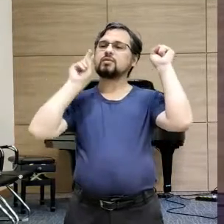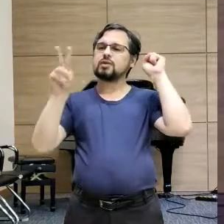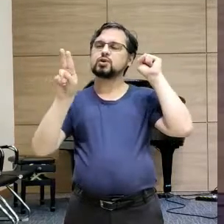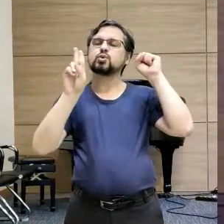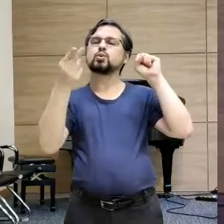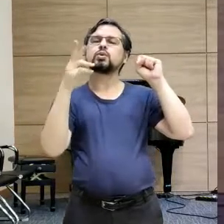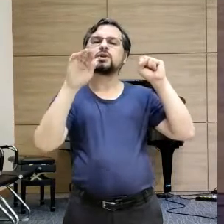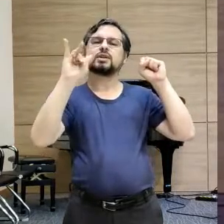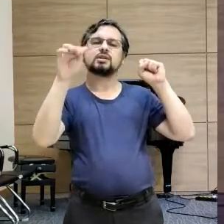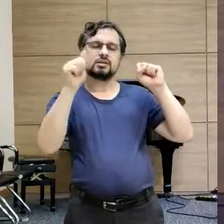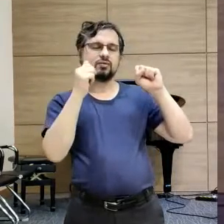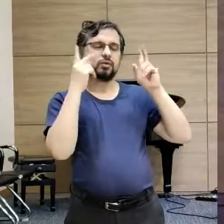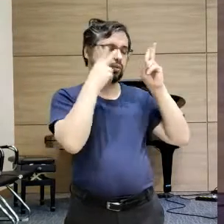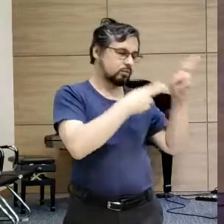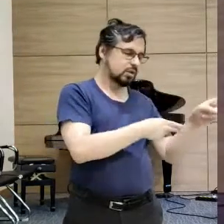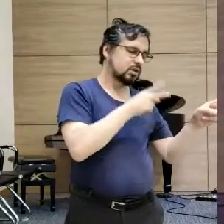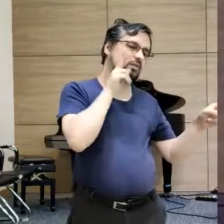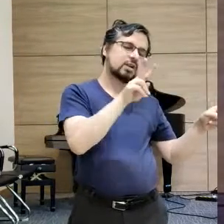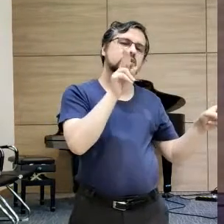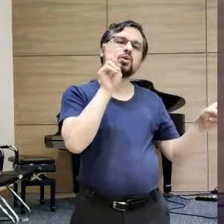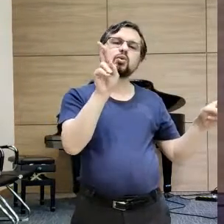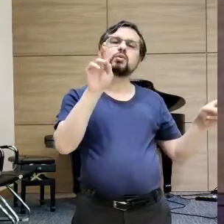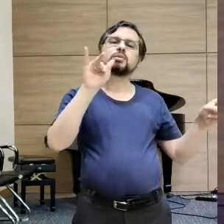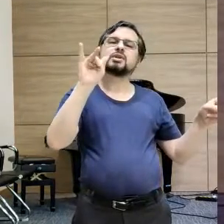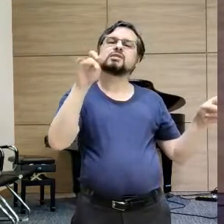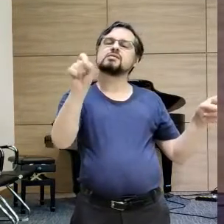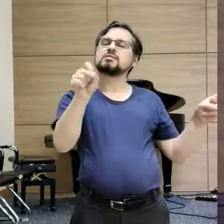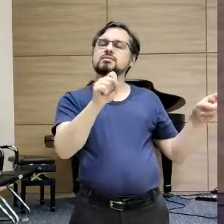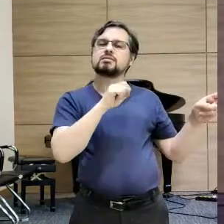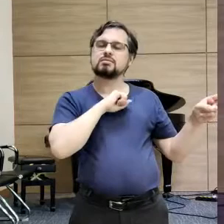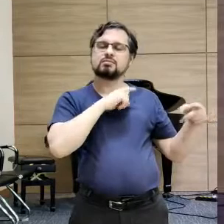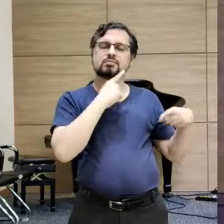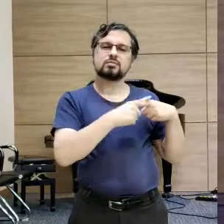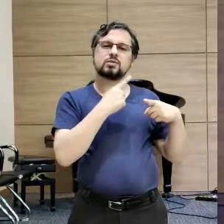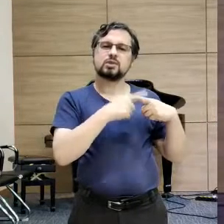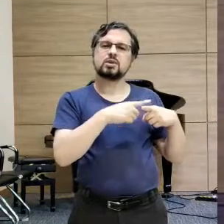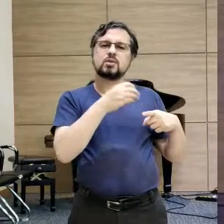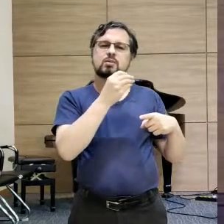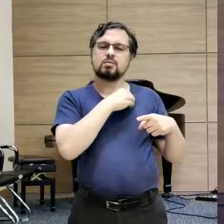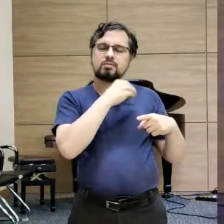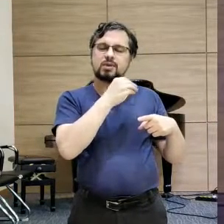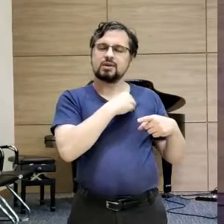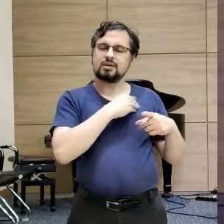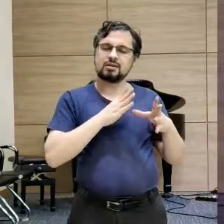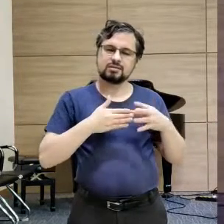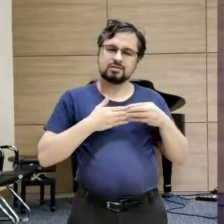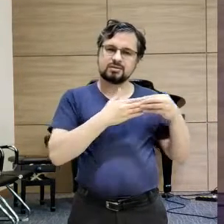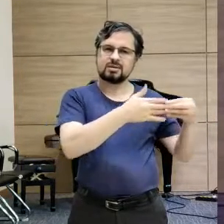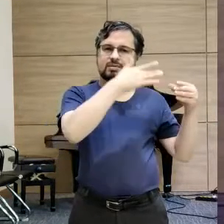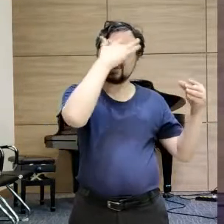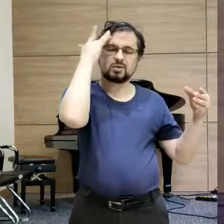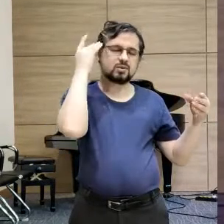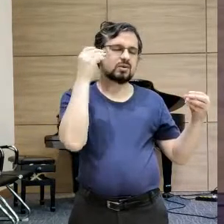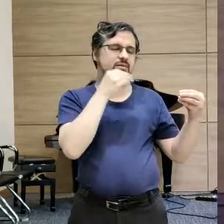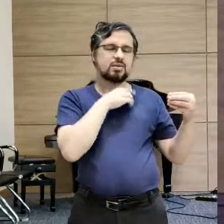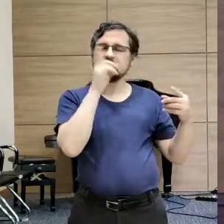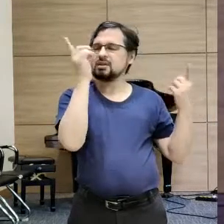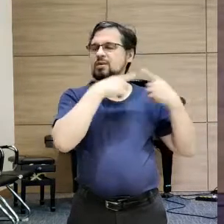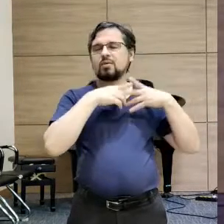vou deitar e vejo Urias. Porque o pecado segue aquele que peca e não